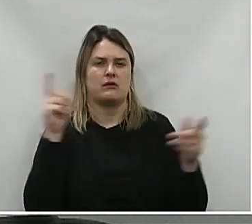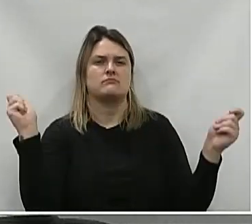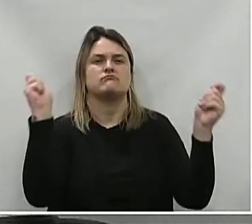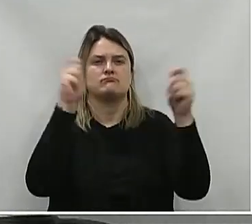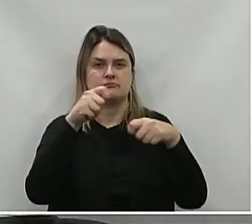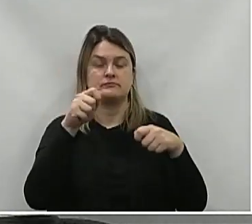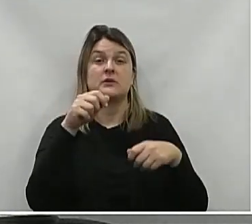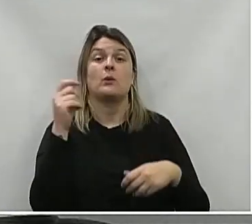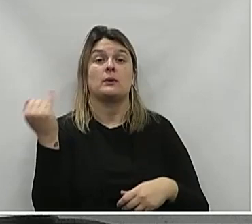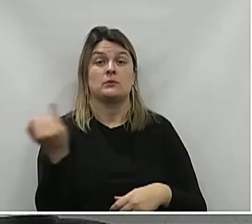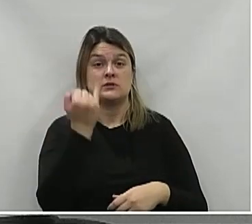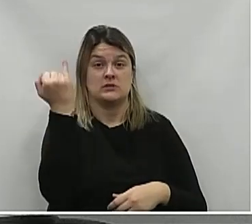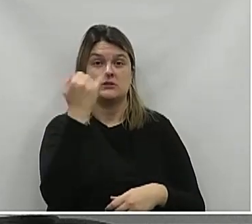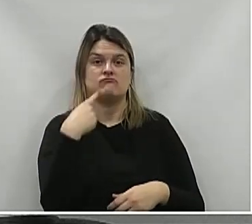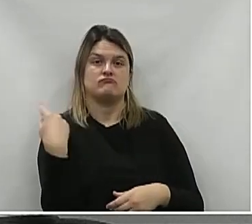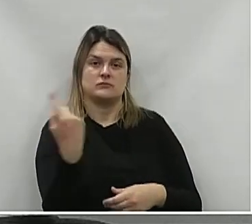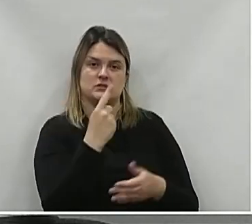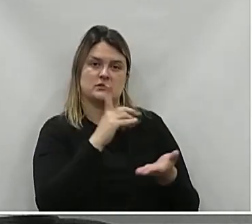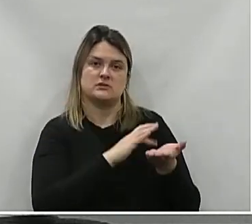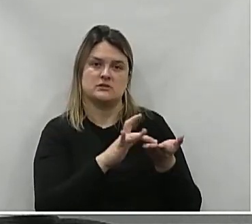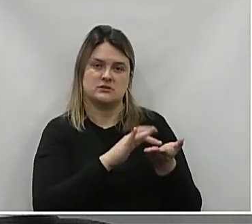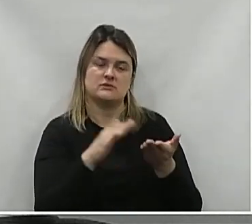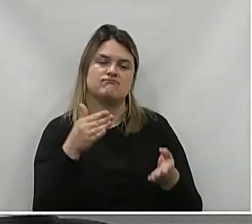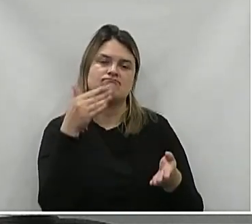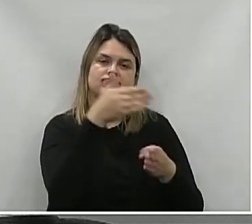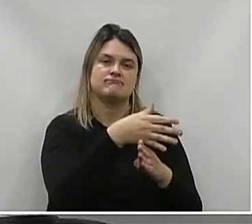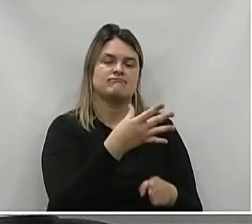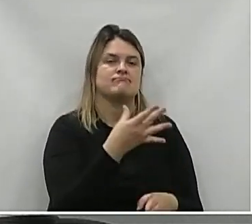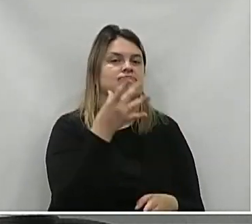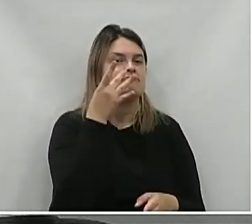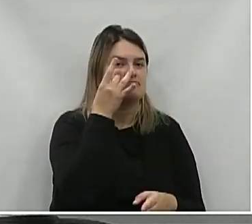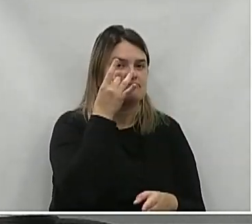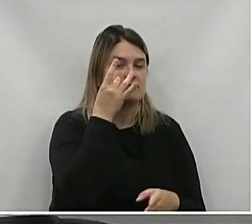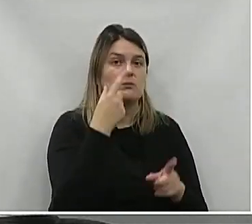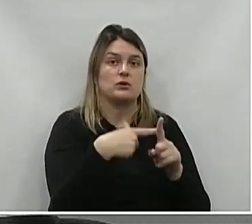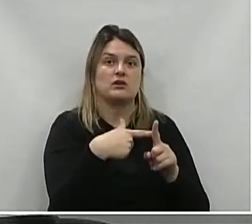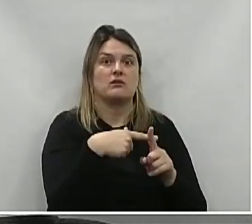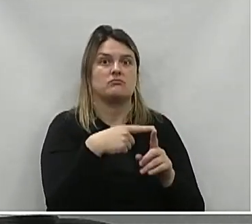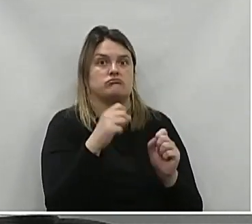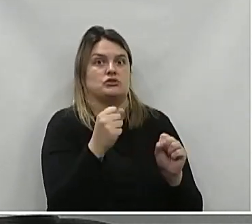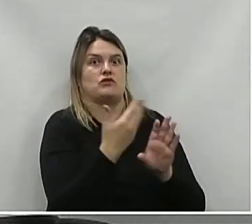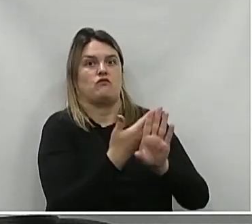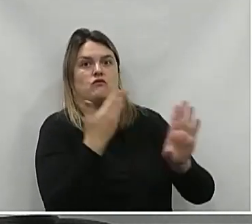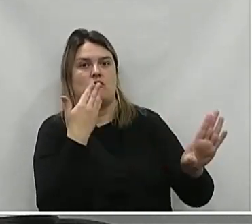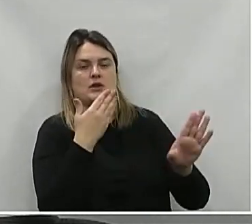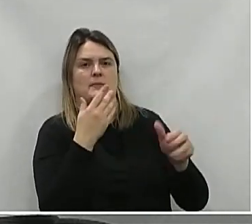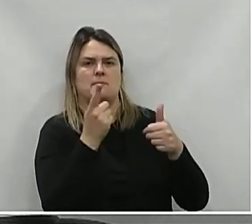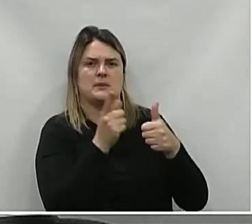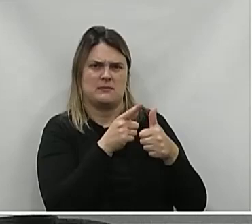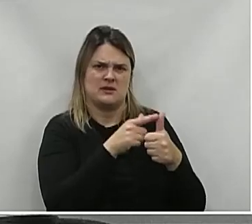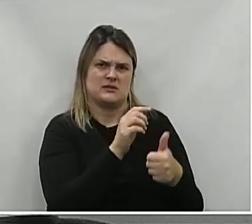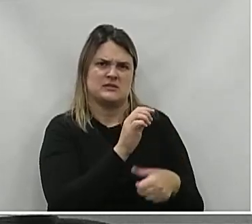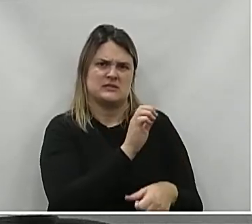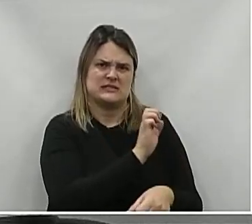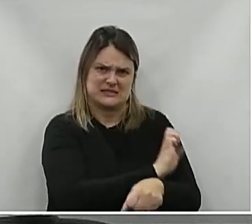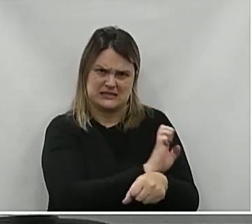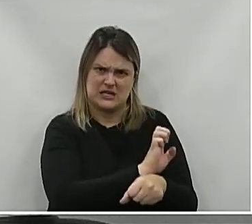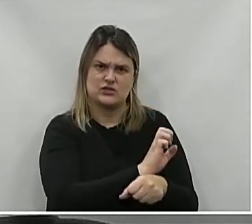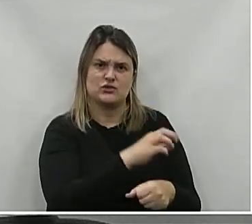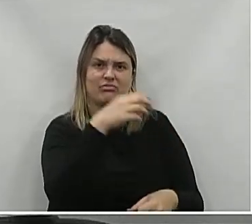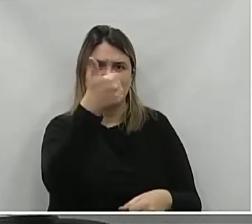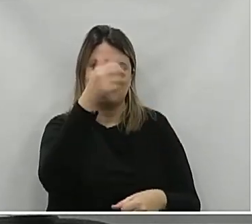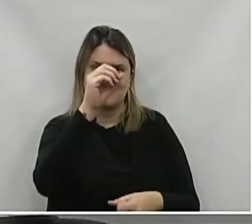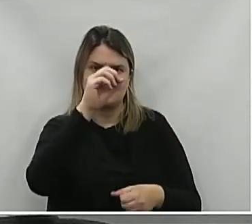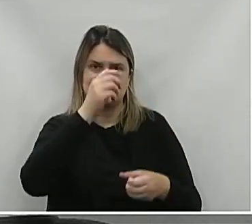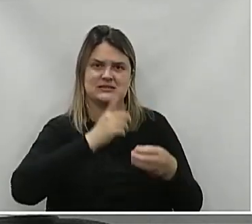E a importância da nossa secretaria de ter estado lá no momento que poderíamos ter ficado de fora. São, no primeiro estágio, agora 10 municípios que serão um